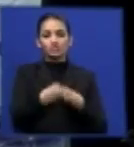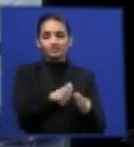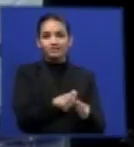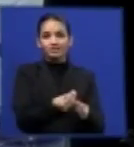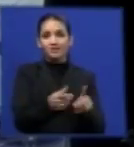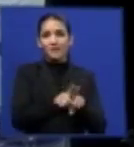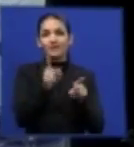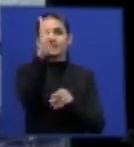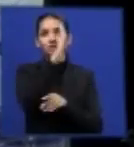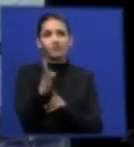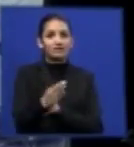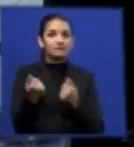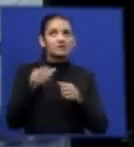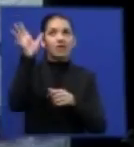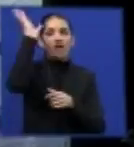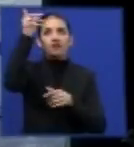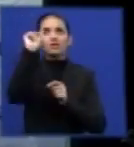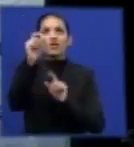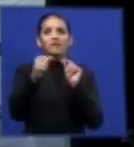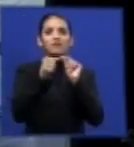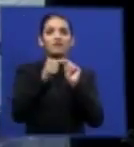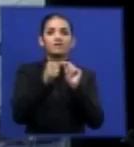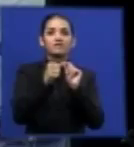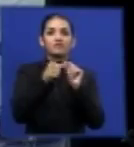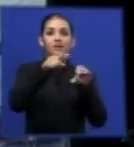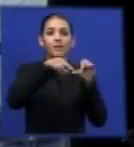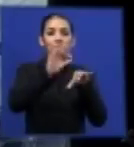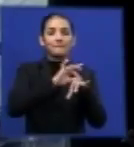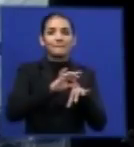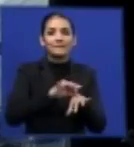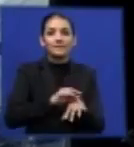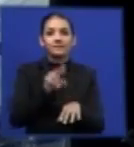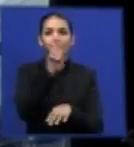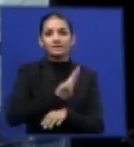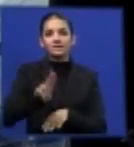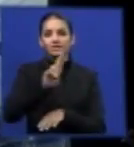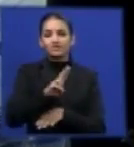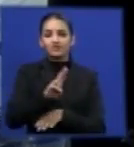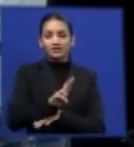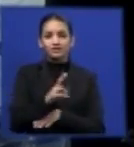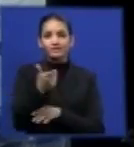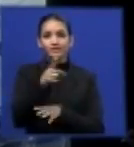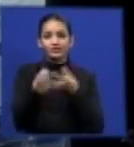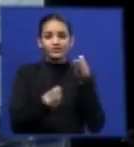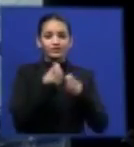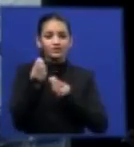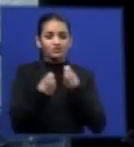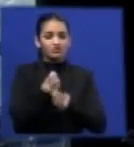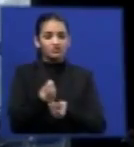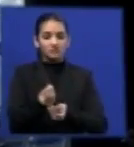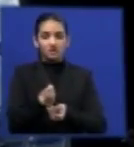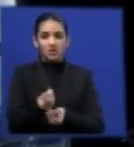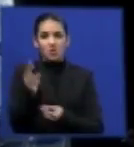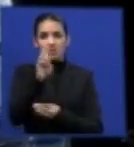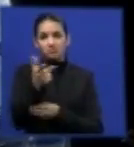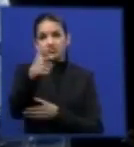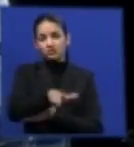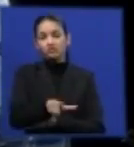é Nossa para onde vão a maior parte dos pneus usados que não estão nessa destinação comprovada